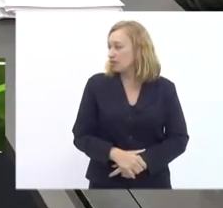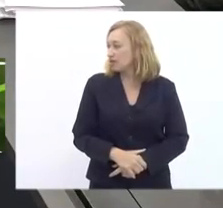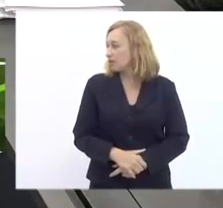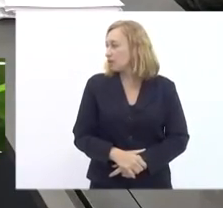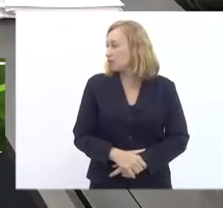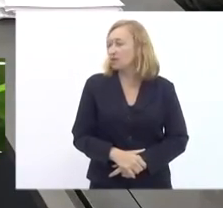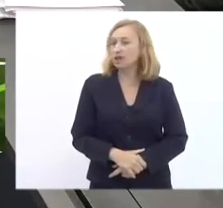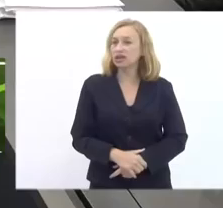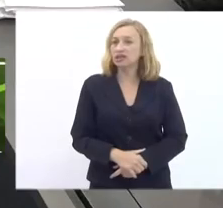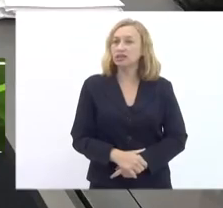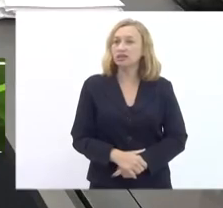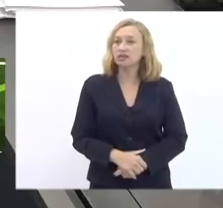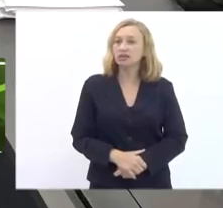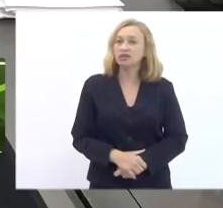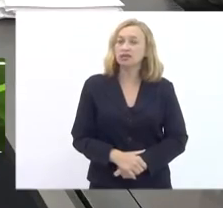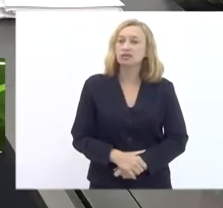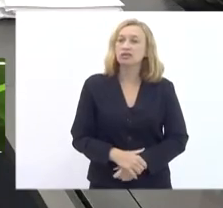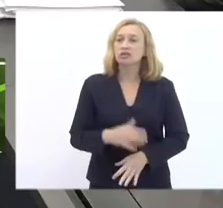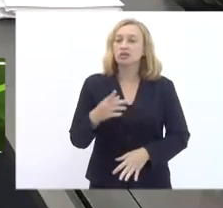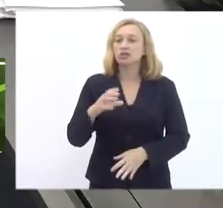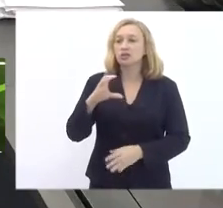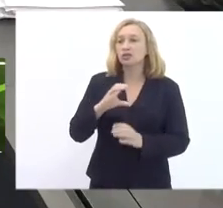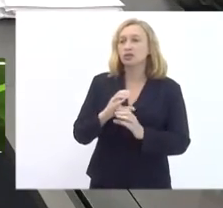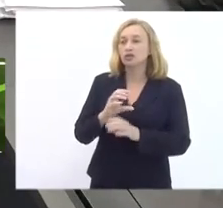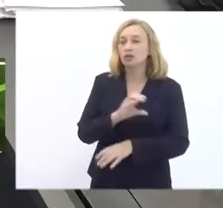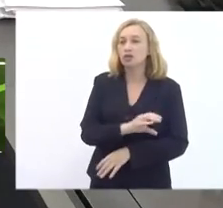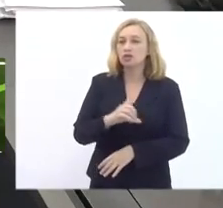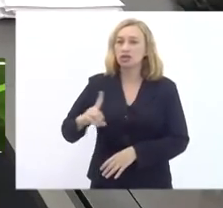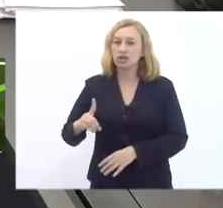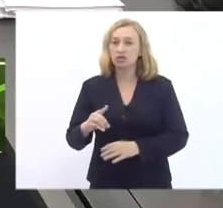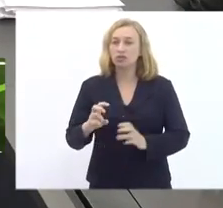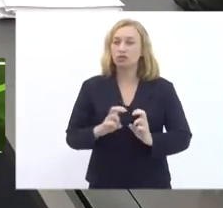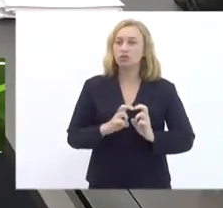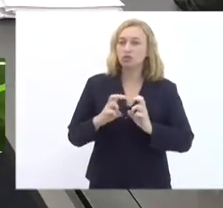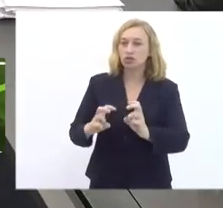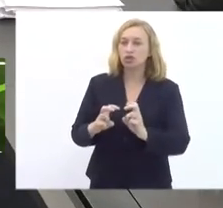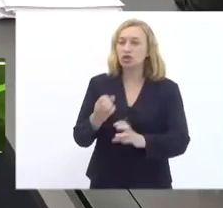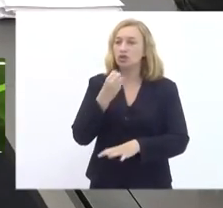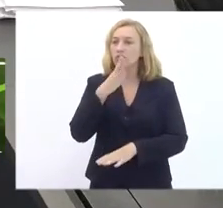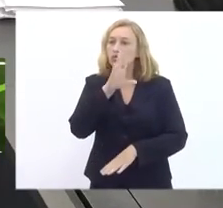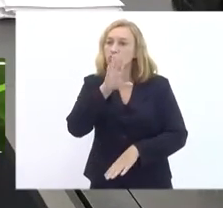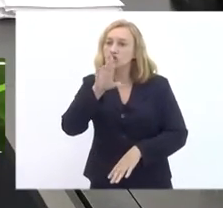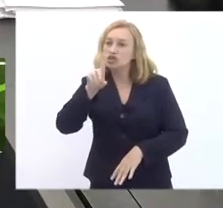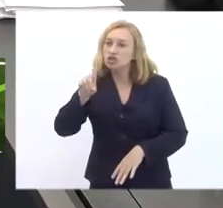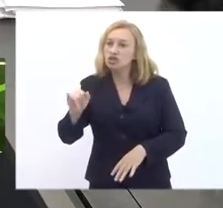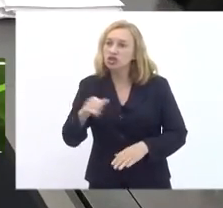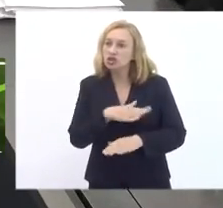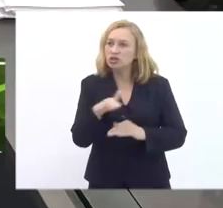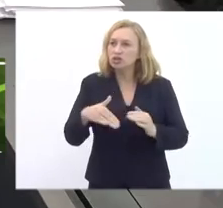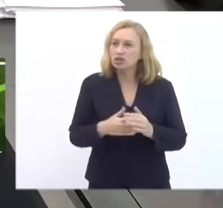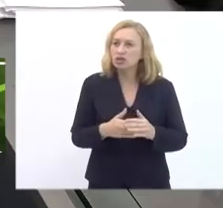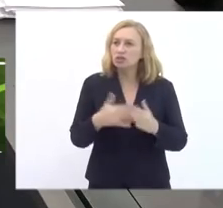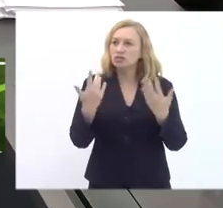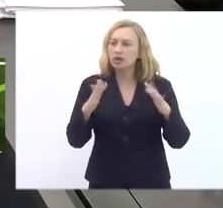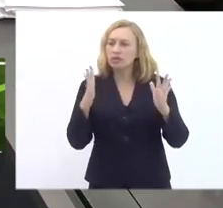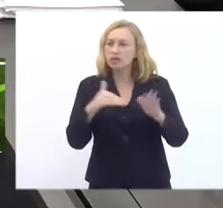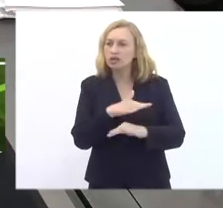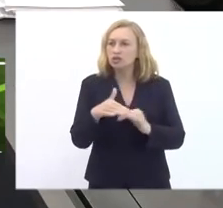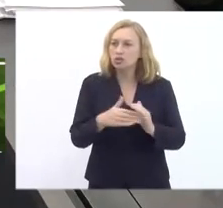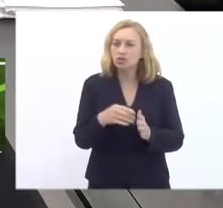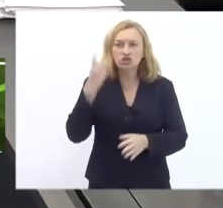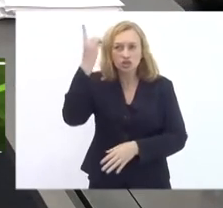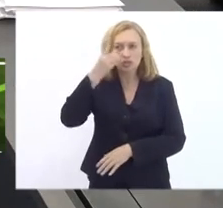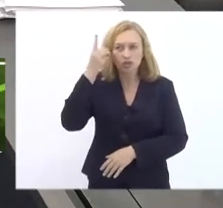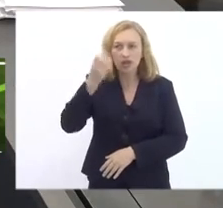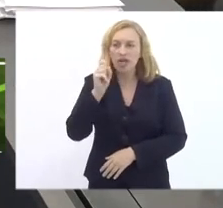Eu sou Rafaela Albergaria, sou coordenadora do Observatório dos Trens. Queria dar bom dia a todas, saudar a mesa, os deputados. Acho